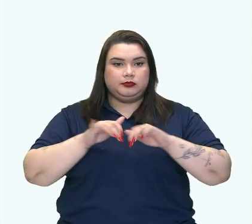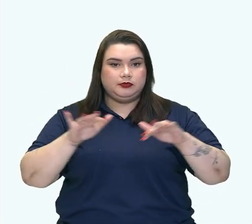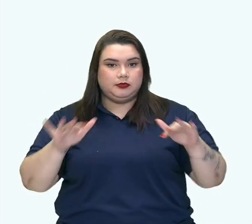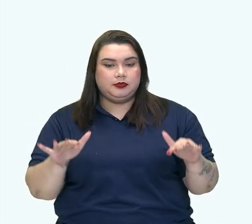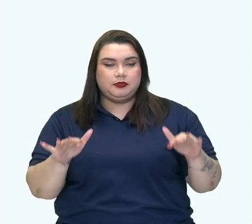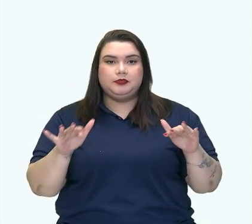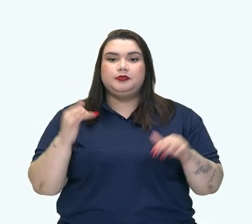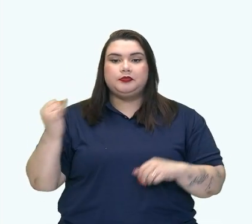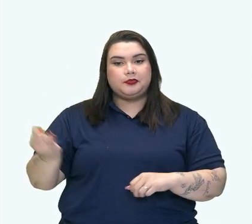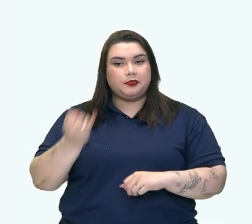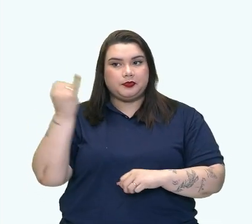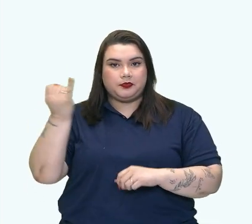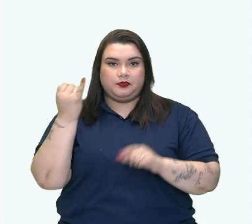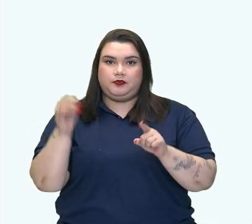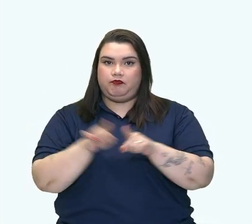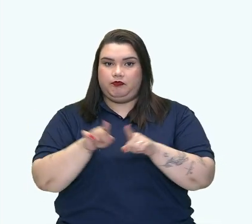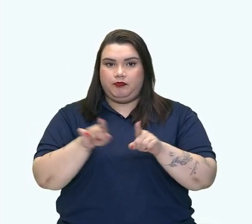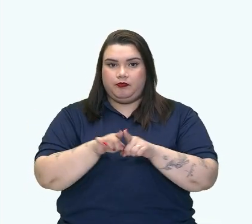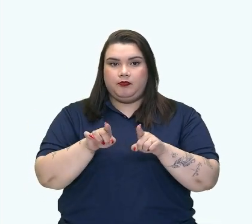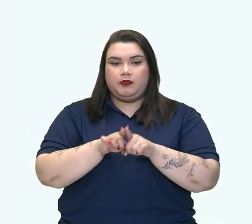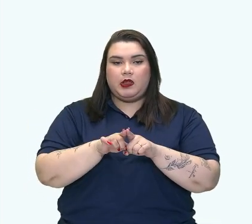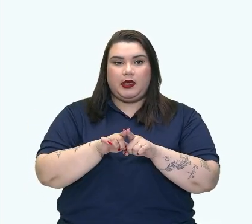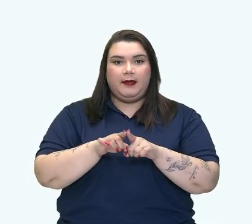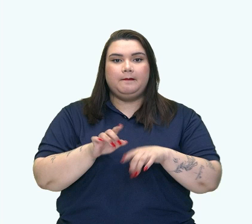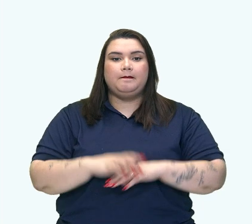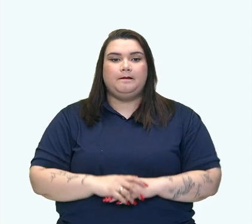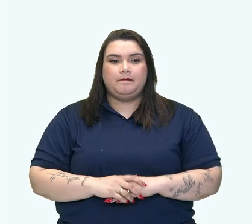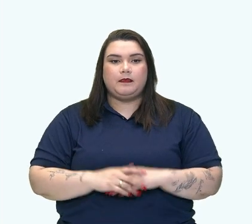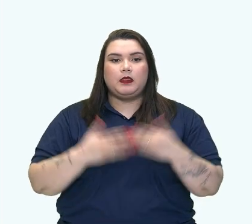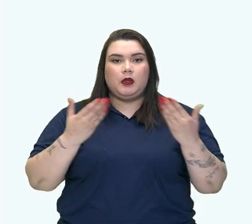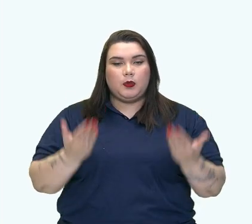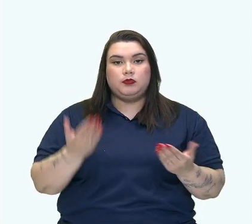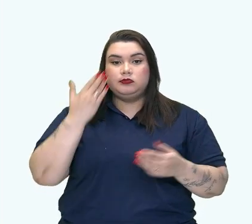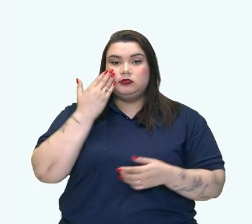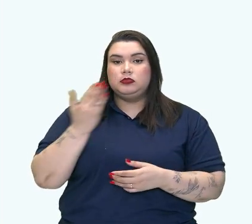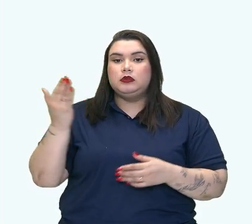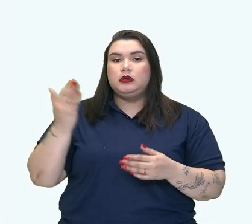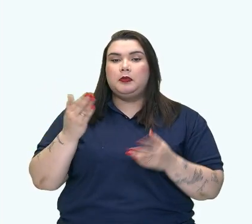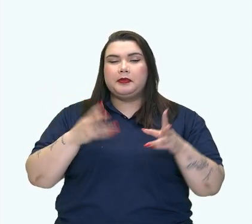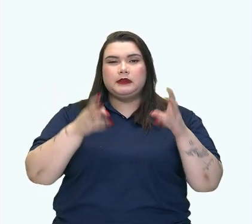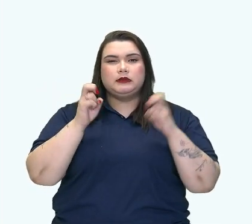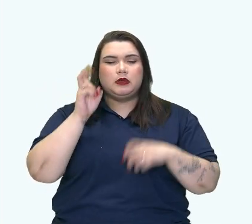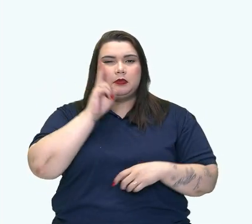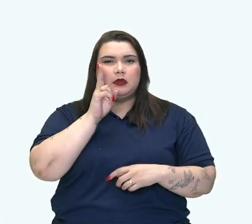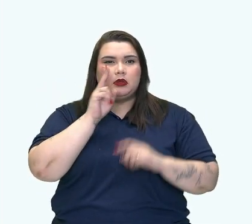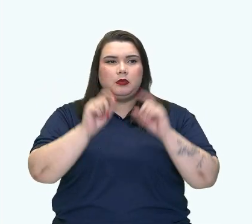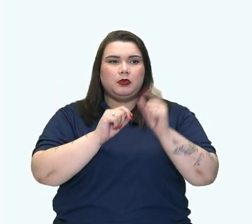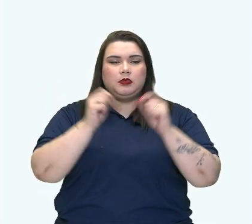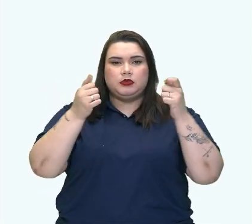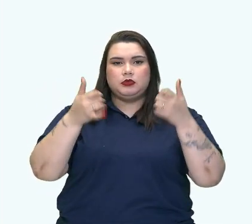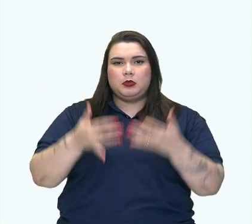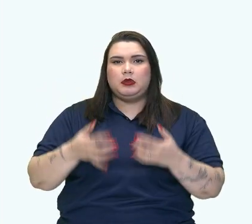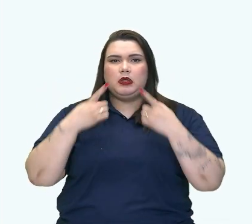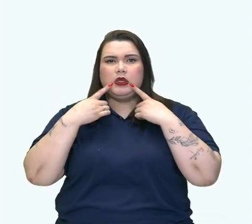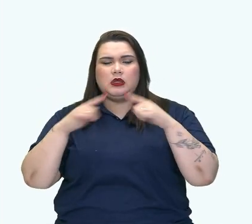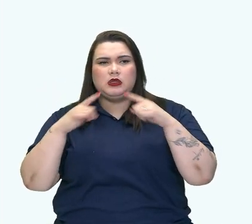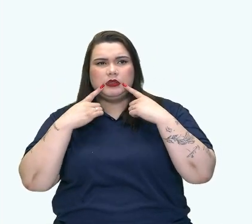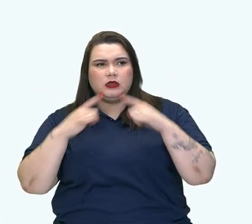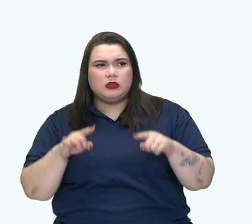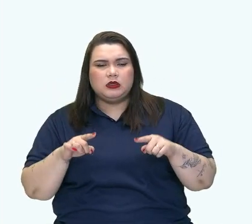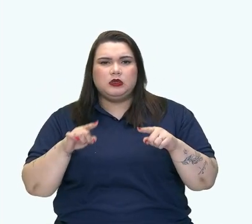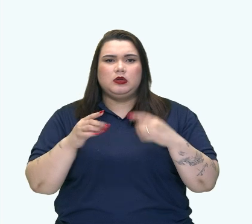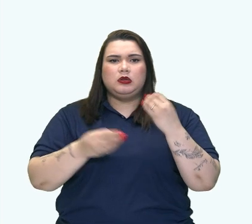Muito importante. Vocês lembram quando eu falei de Clarice Lispector, que a gente falou sobre crítica a refrigerantes,